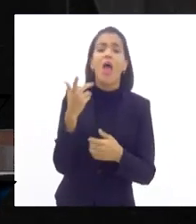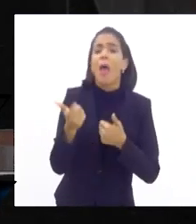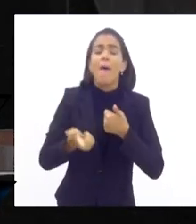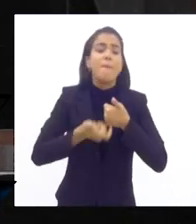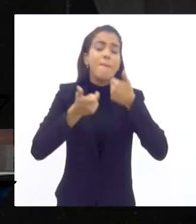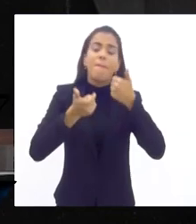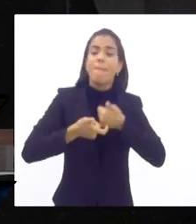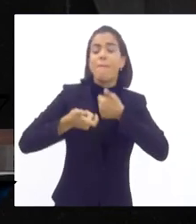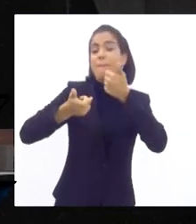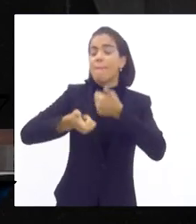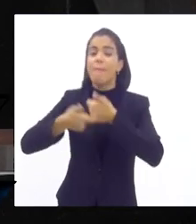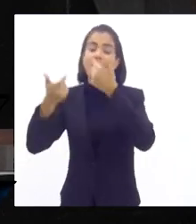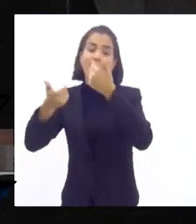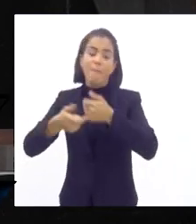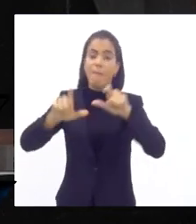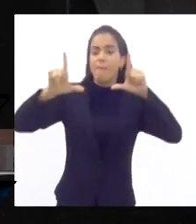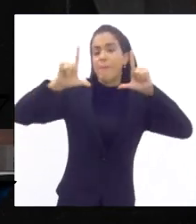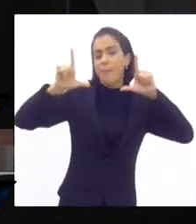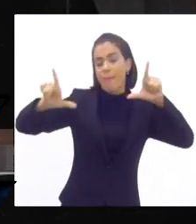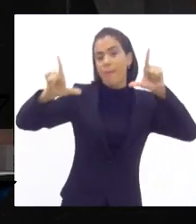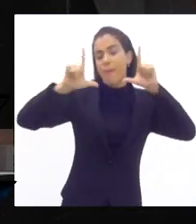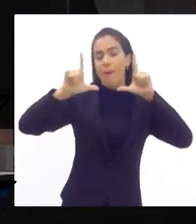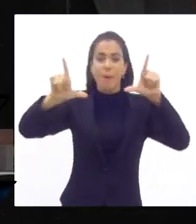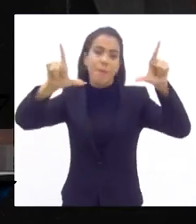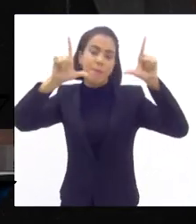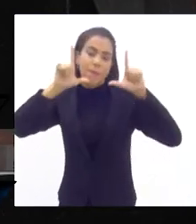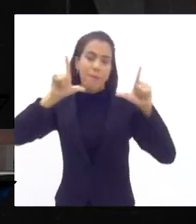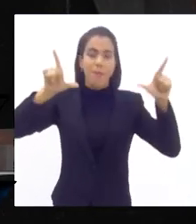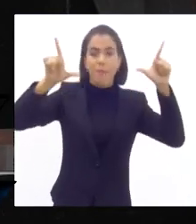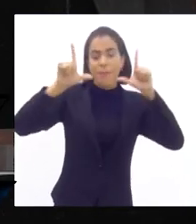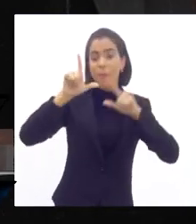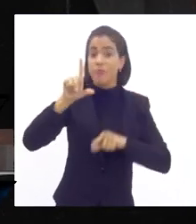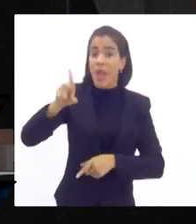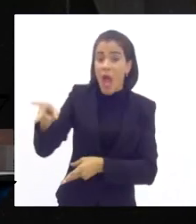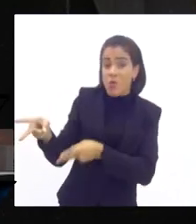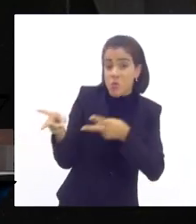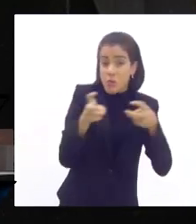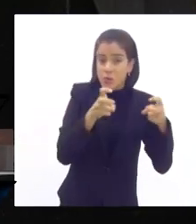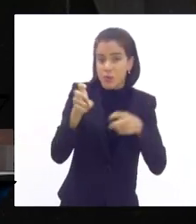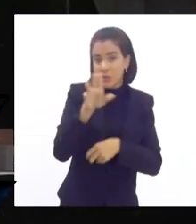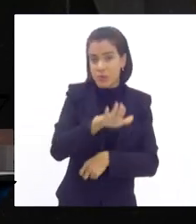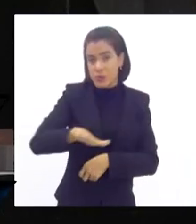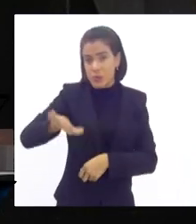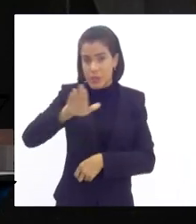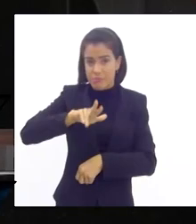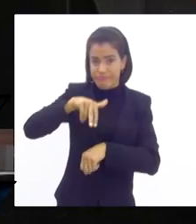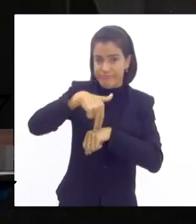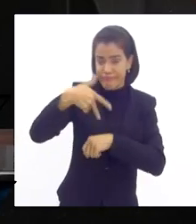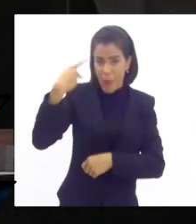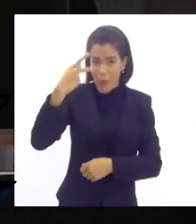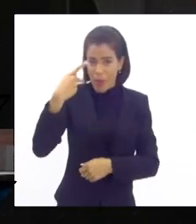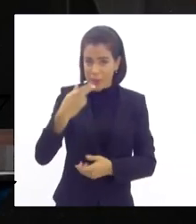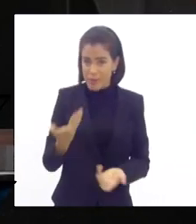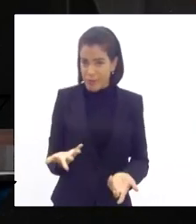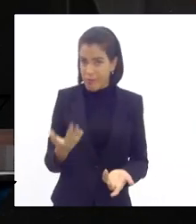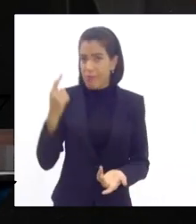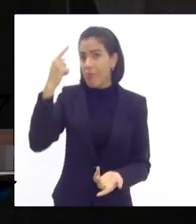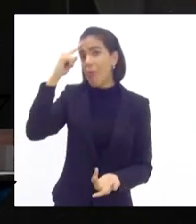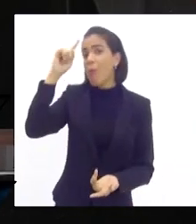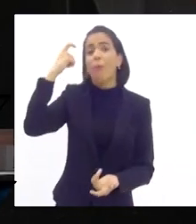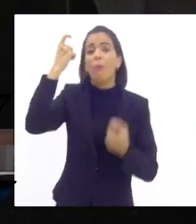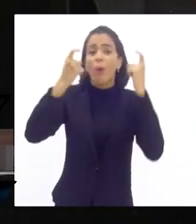lacradores usando as crianças como palanque político sem importar com a saúde mental dessa criança o que vai acontecer depois